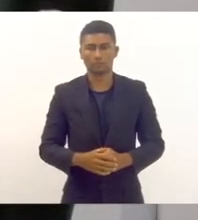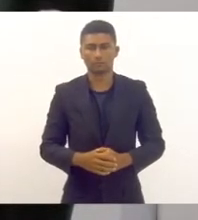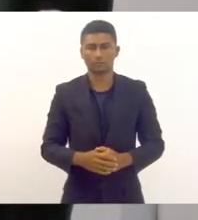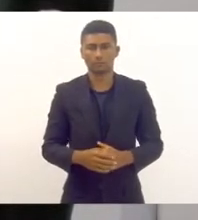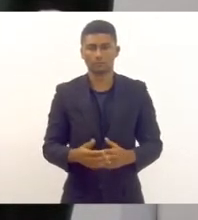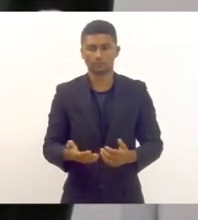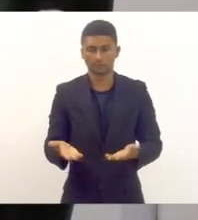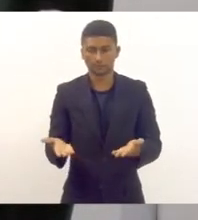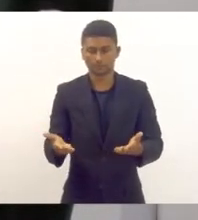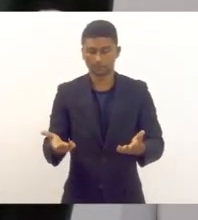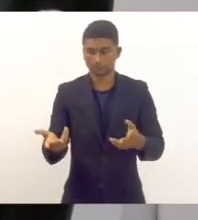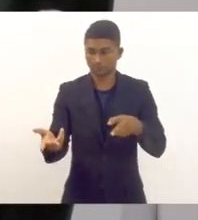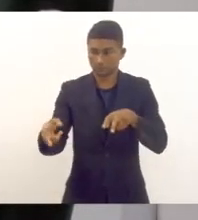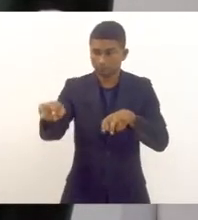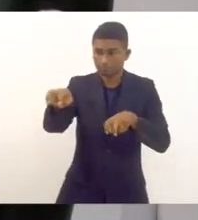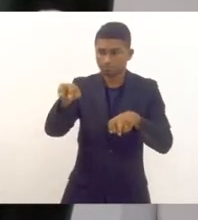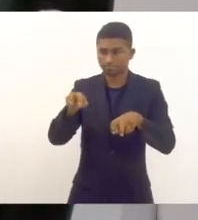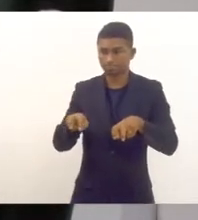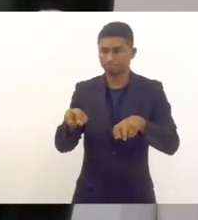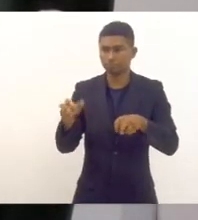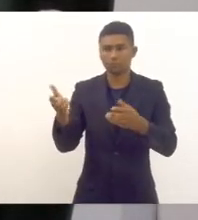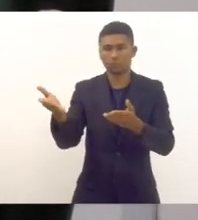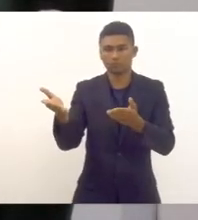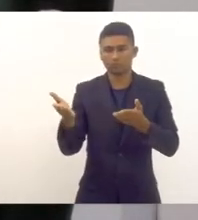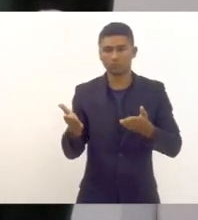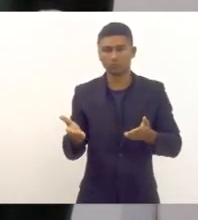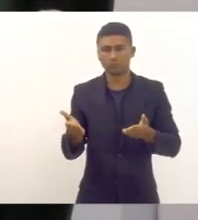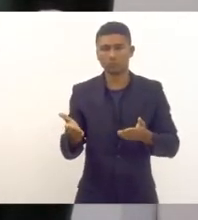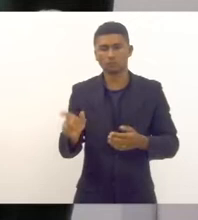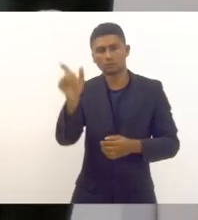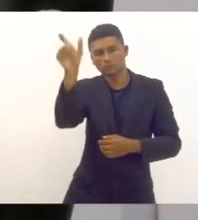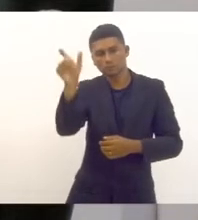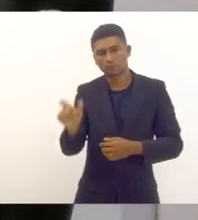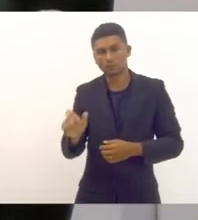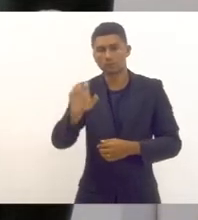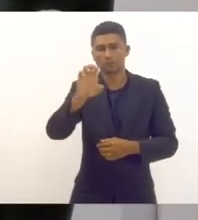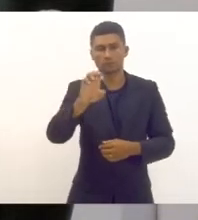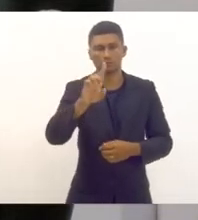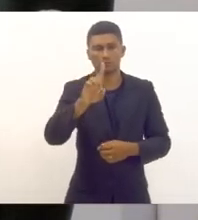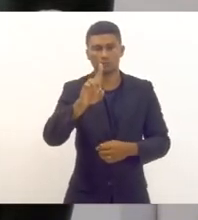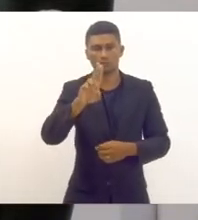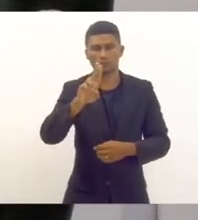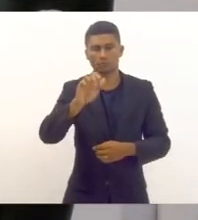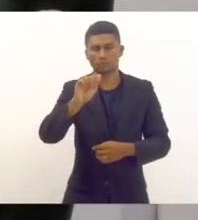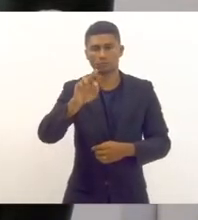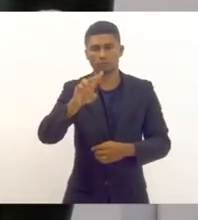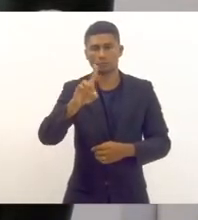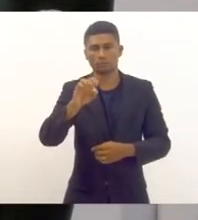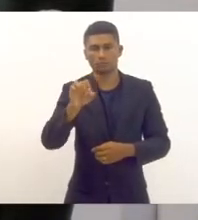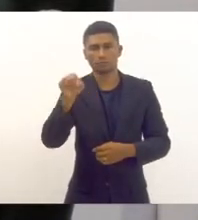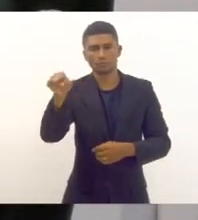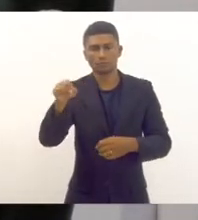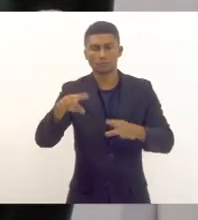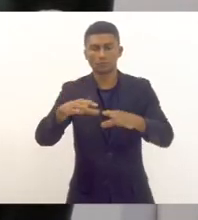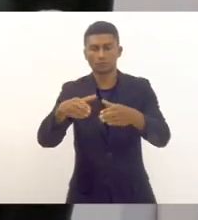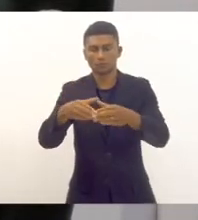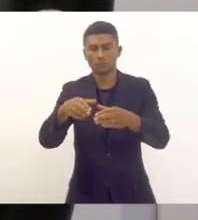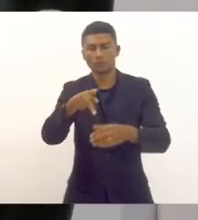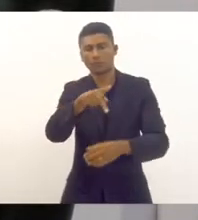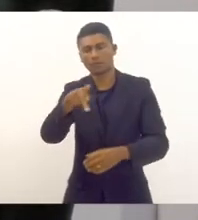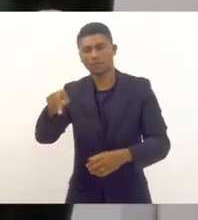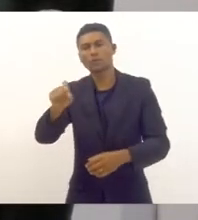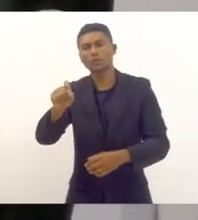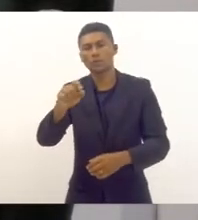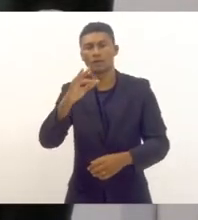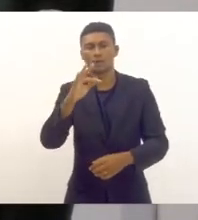chamar para compor a mesa o senhor Eduardo Rebuzzi, presidente da FETranscarga, para quem eu peço uma